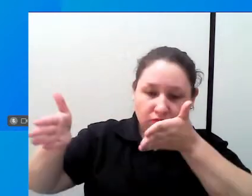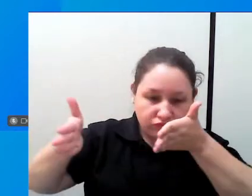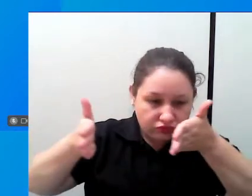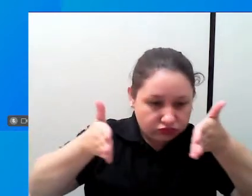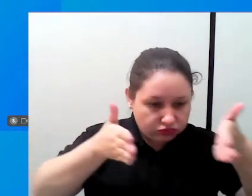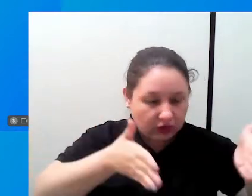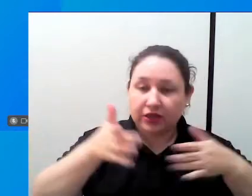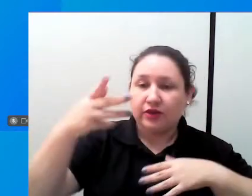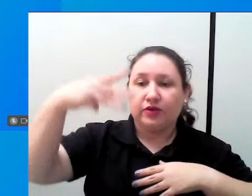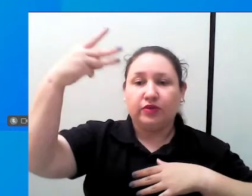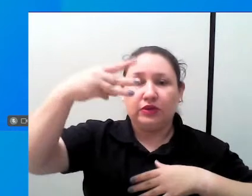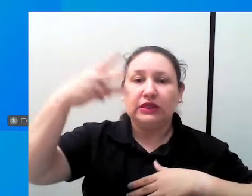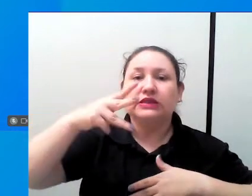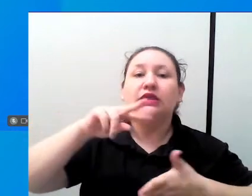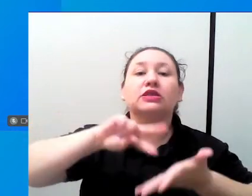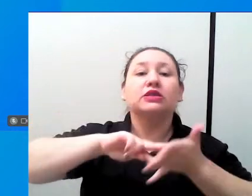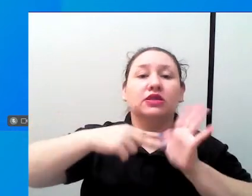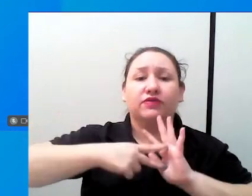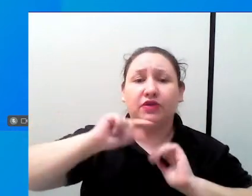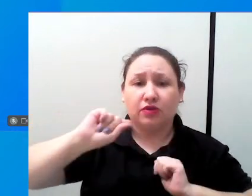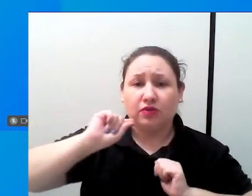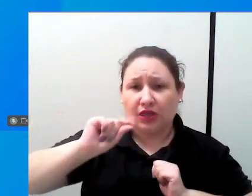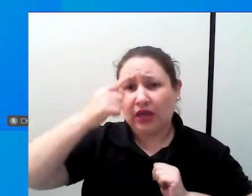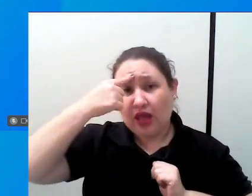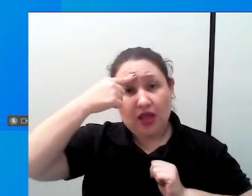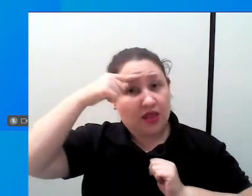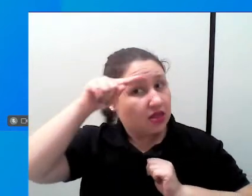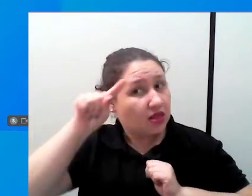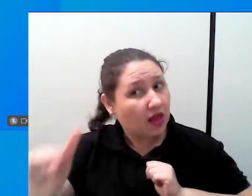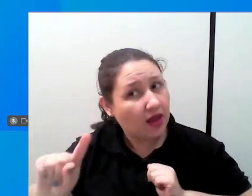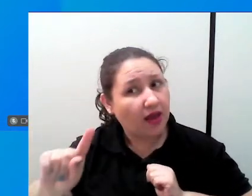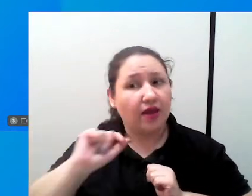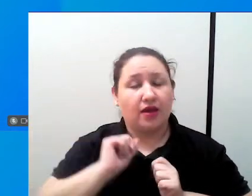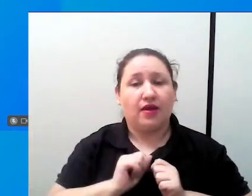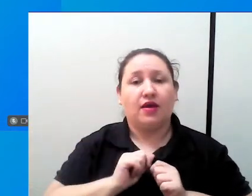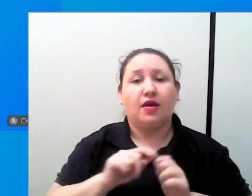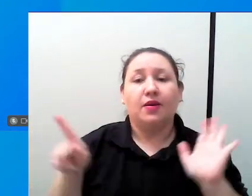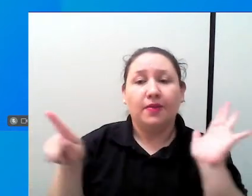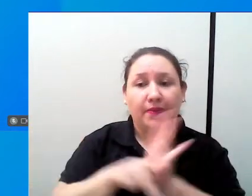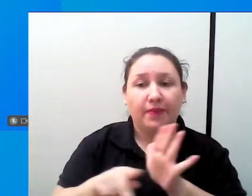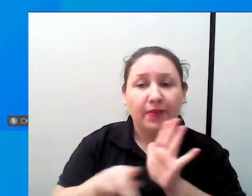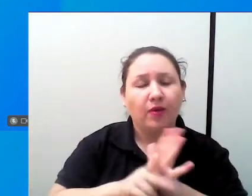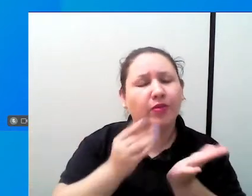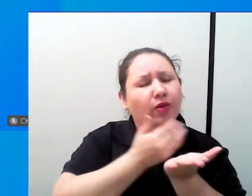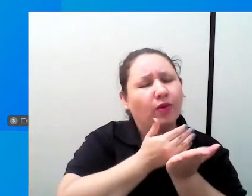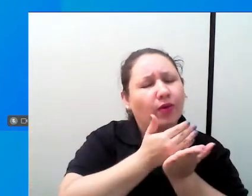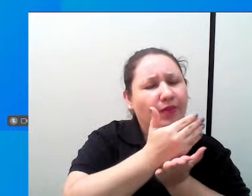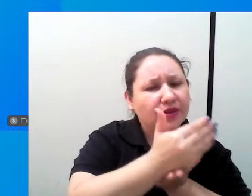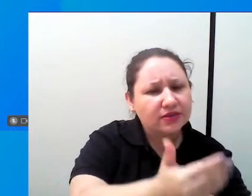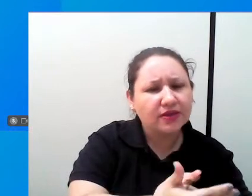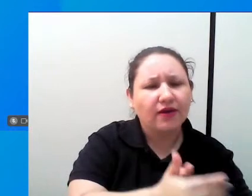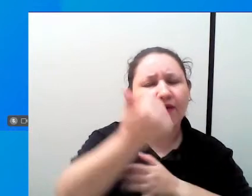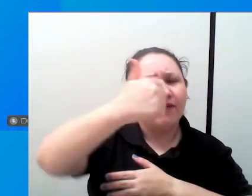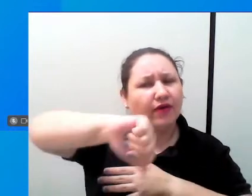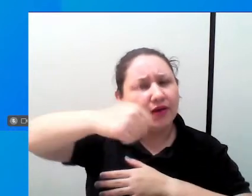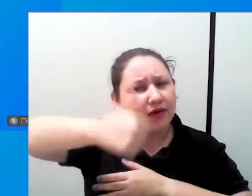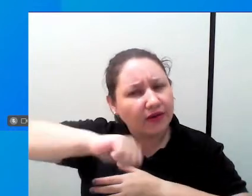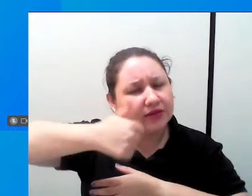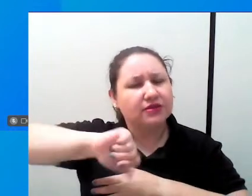de implementação, né, através desse acompanhamento e avaliação da curricularização no âmbito do